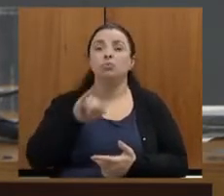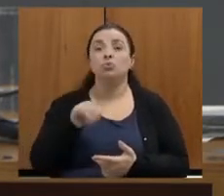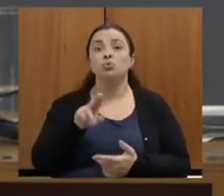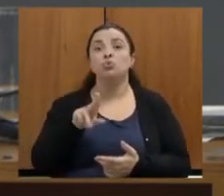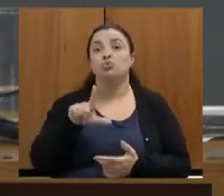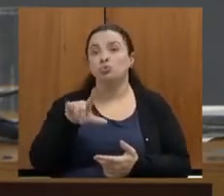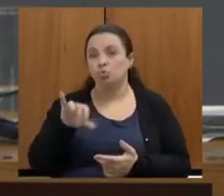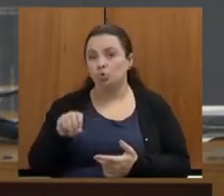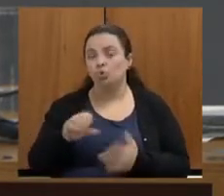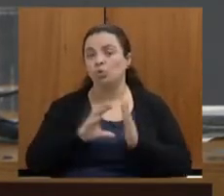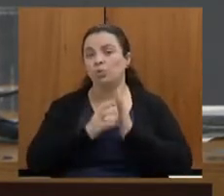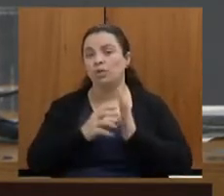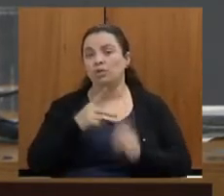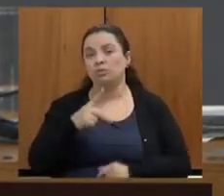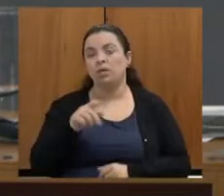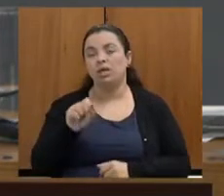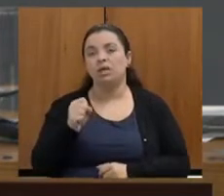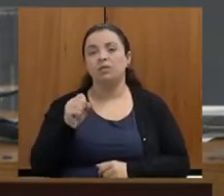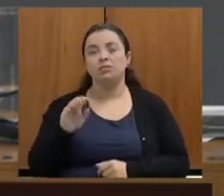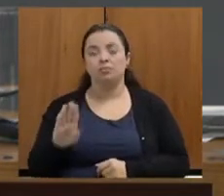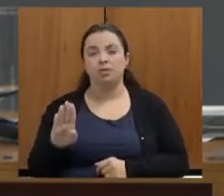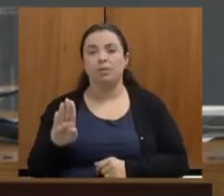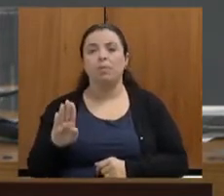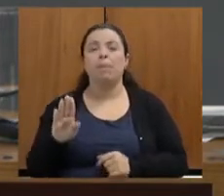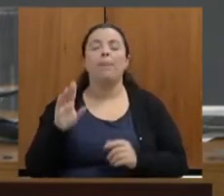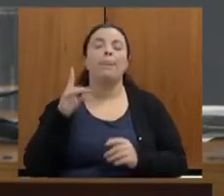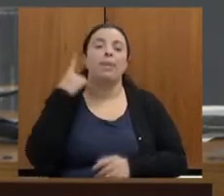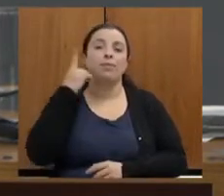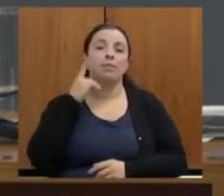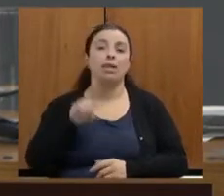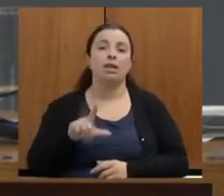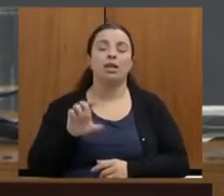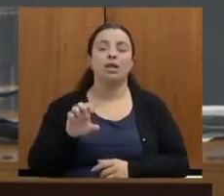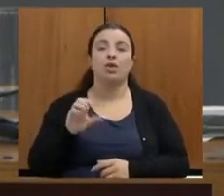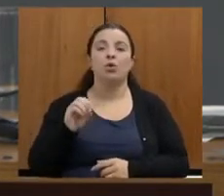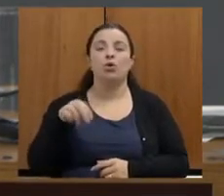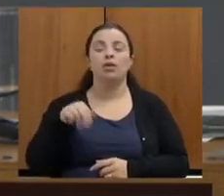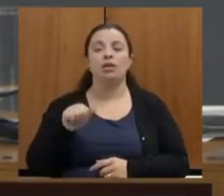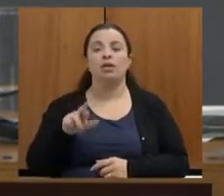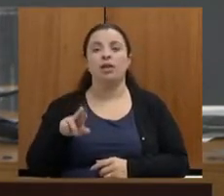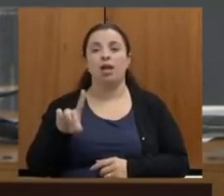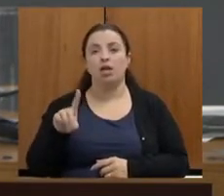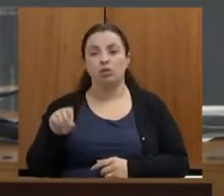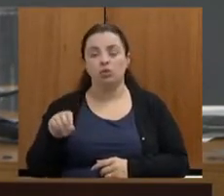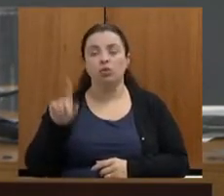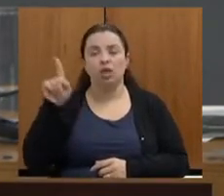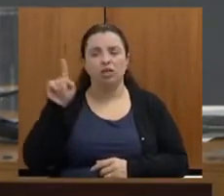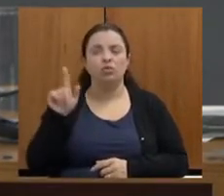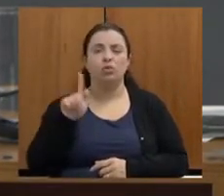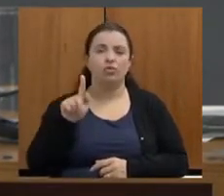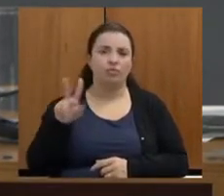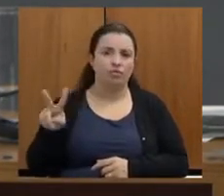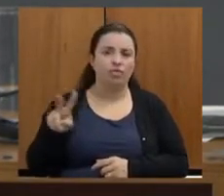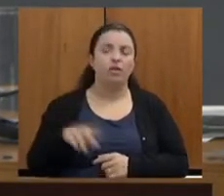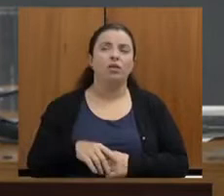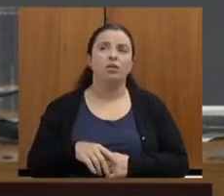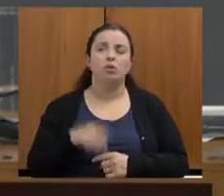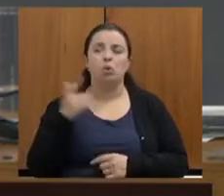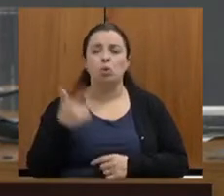do PSB Deputado Leonardo Monteiro de Valadares Deputado